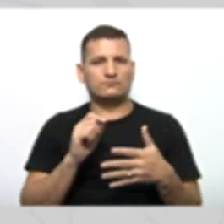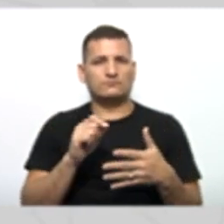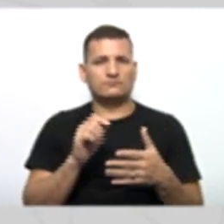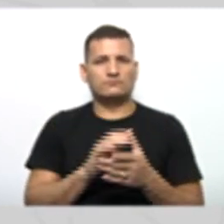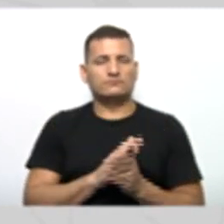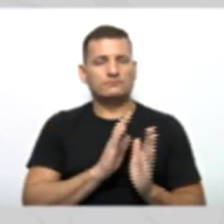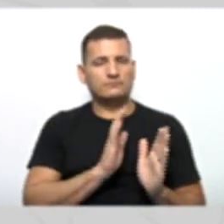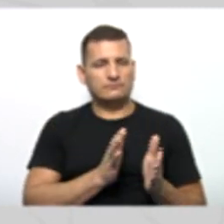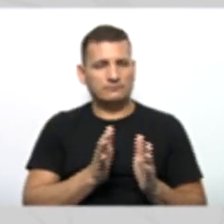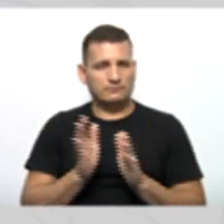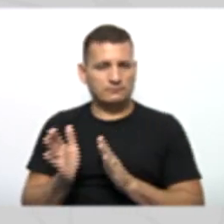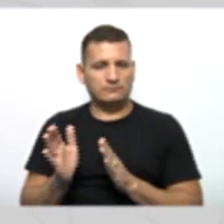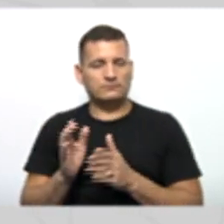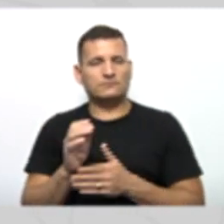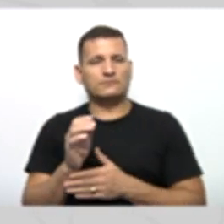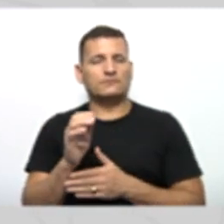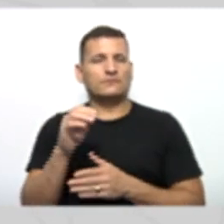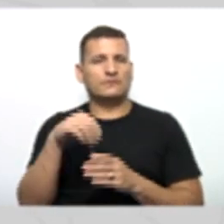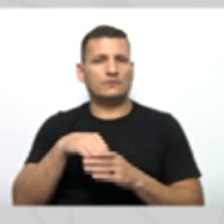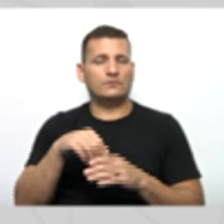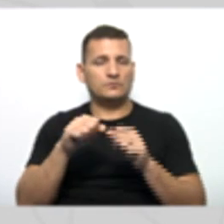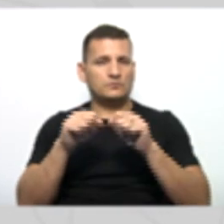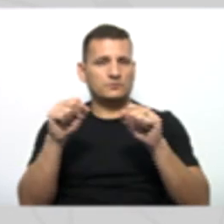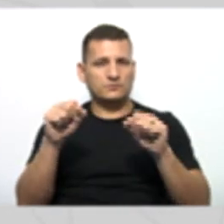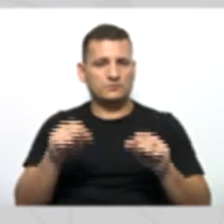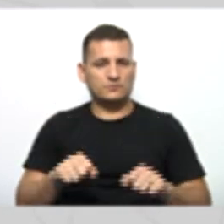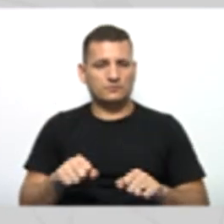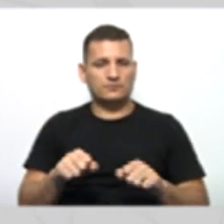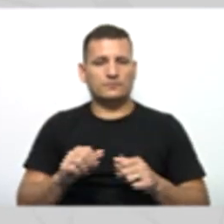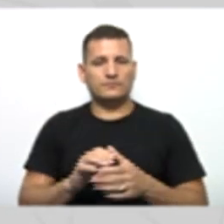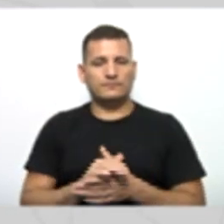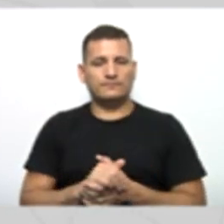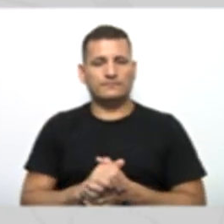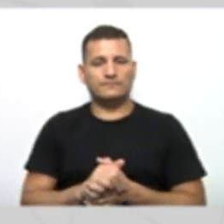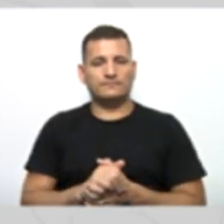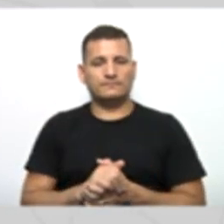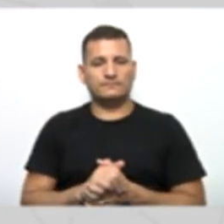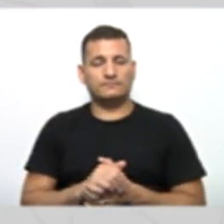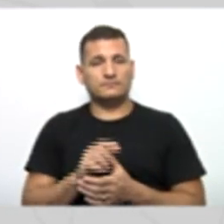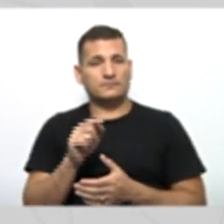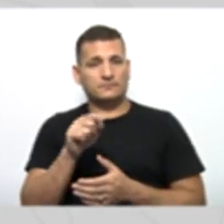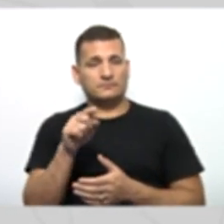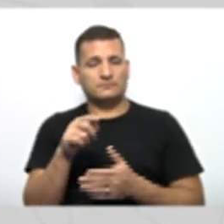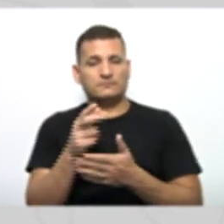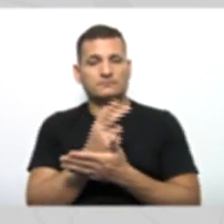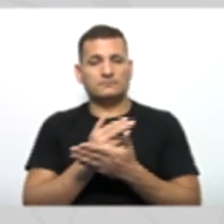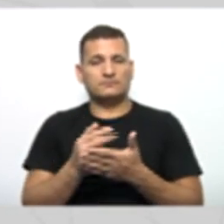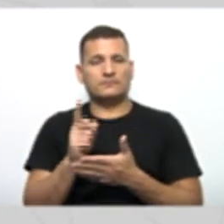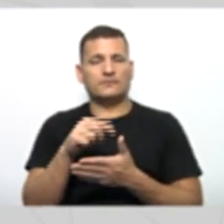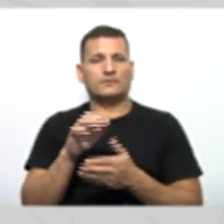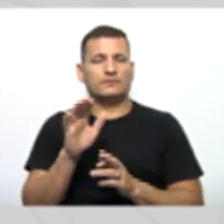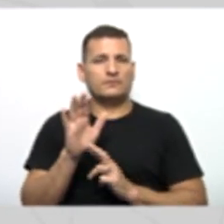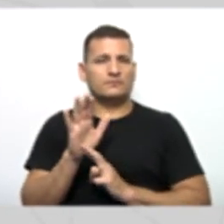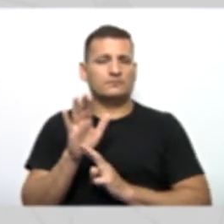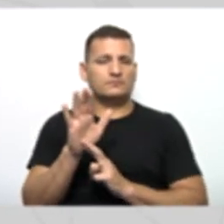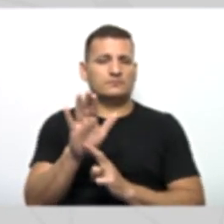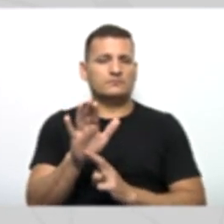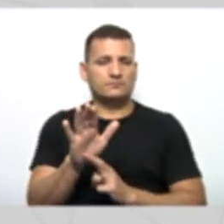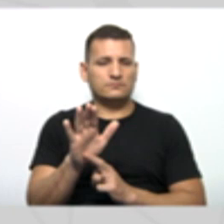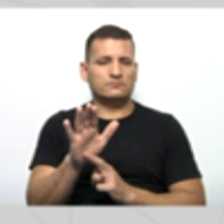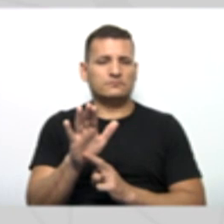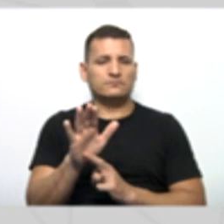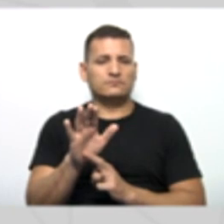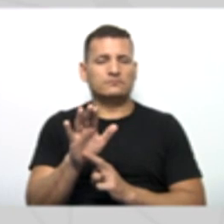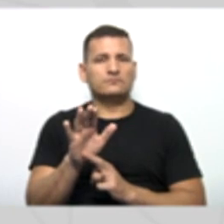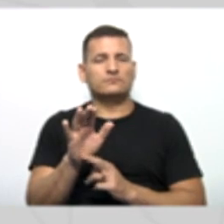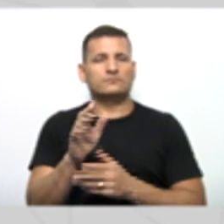de atividades desempenhada por um software computacional. Esse diagrama são uma representação especial do